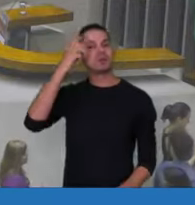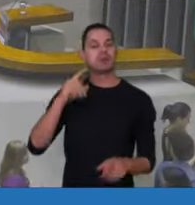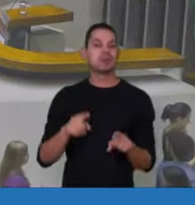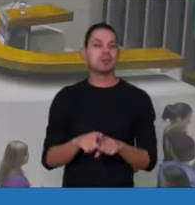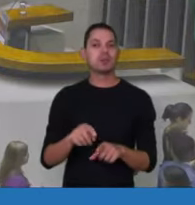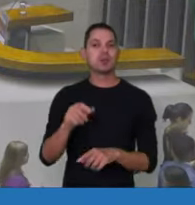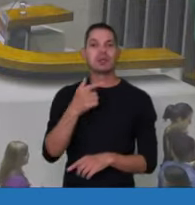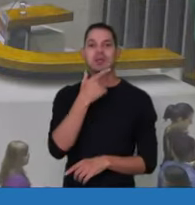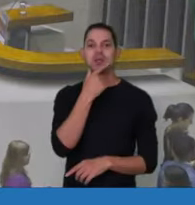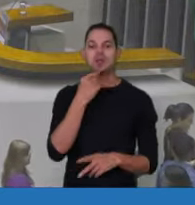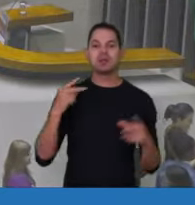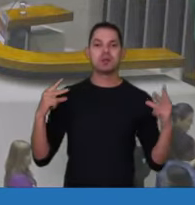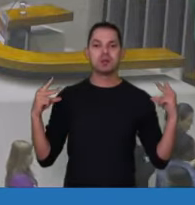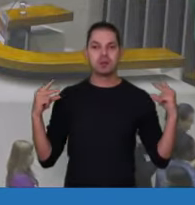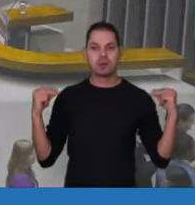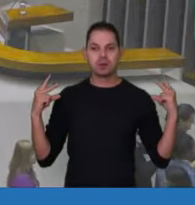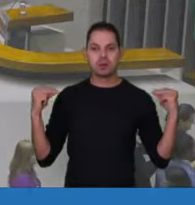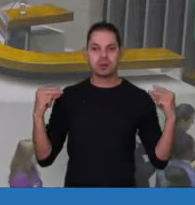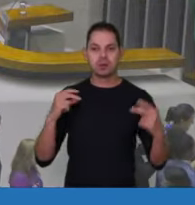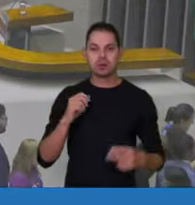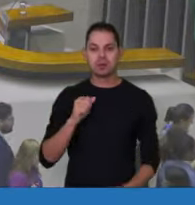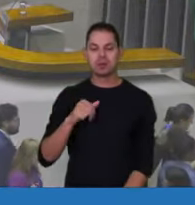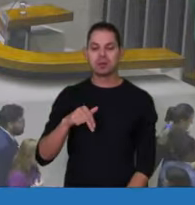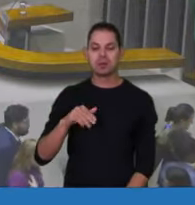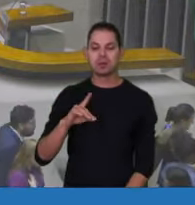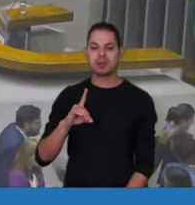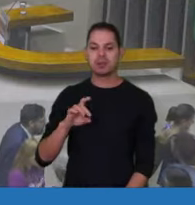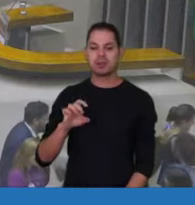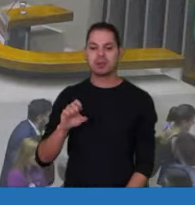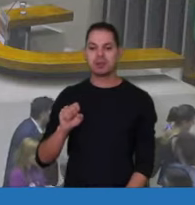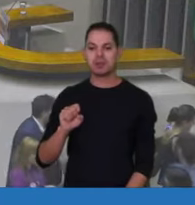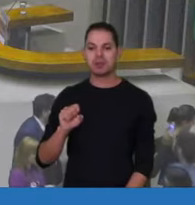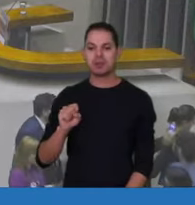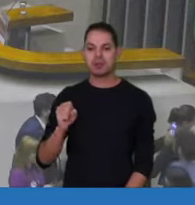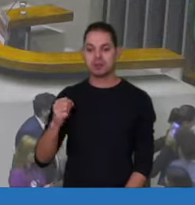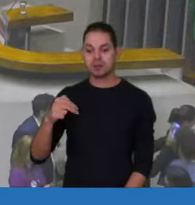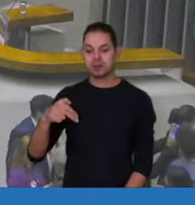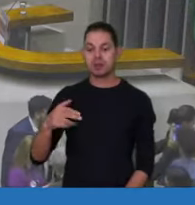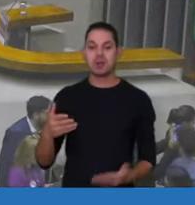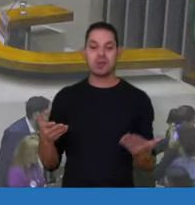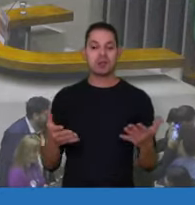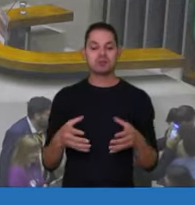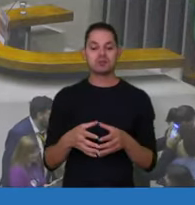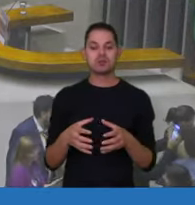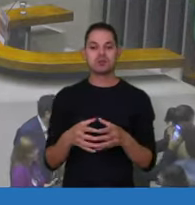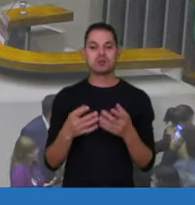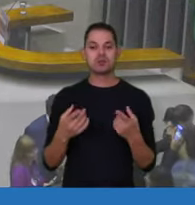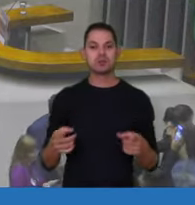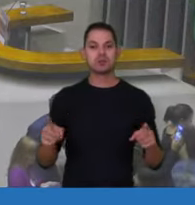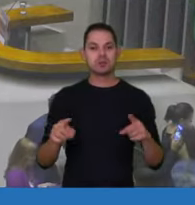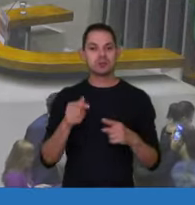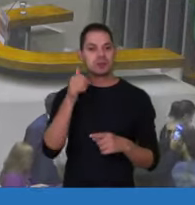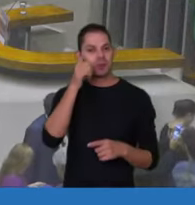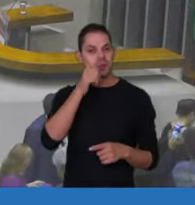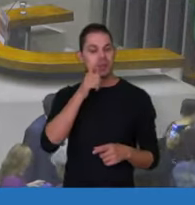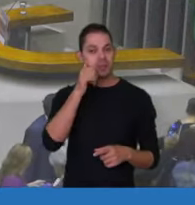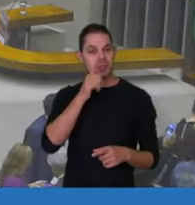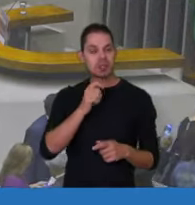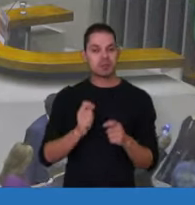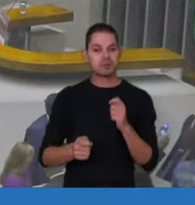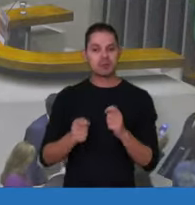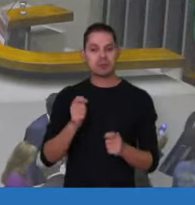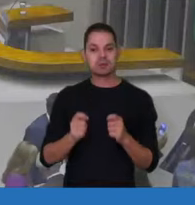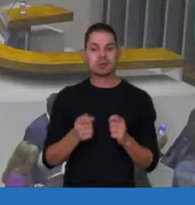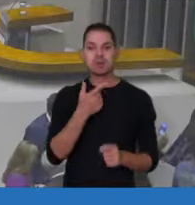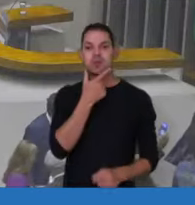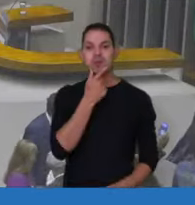Gomes. Agora haverá uma apresentação do grupo As Mulheres Batuqueiras. Quem está presidindo a sessão nesse momento é o